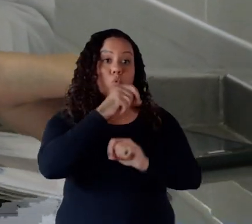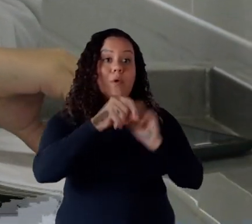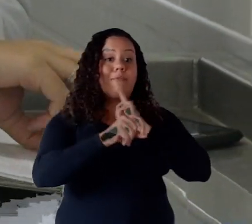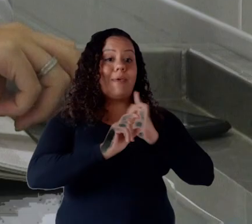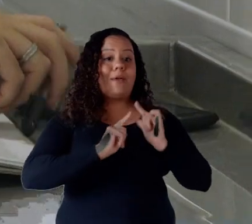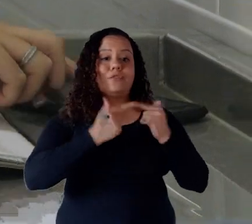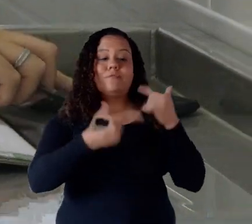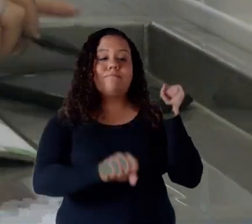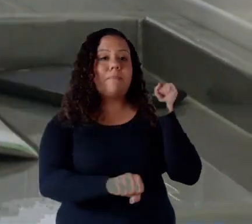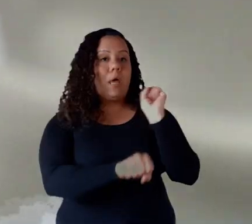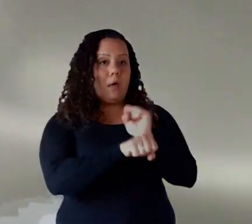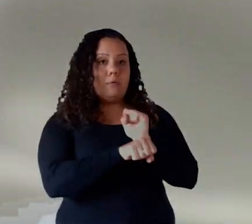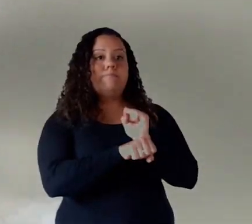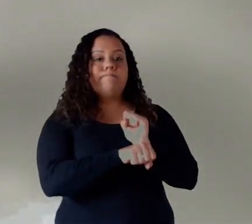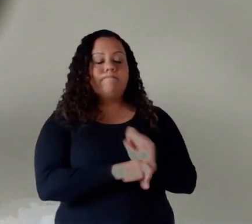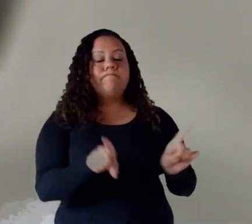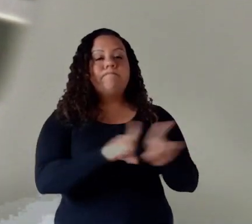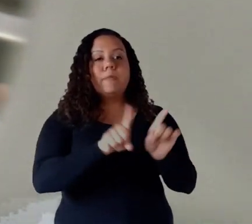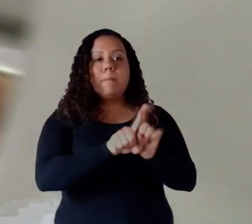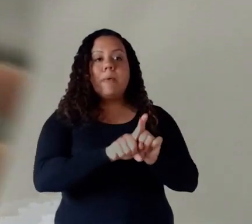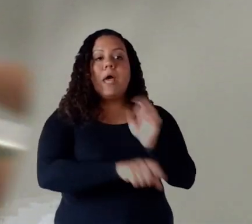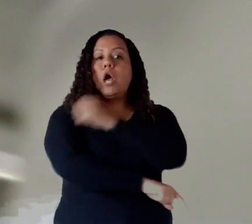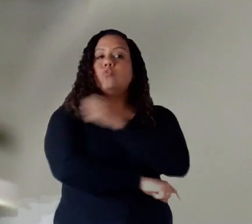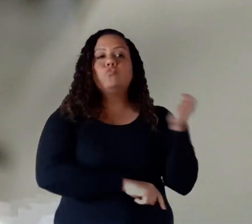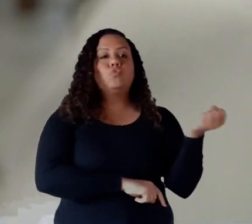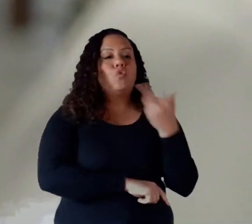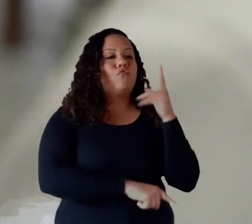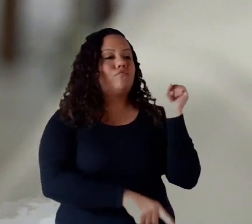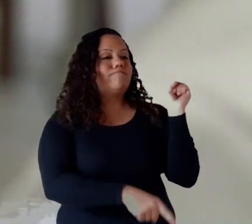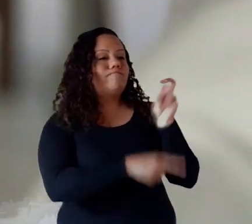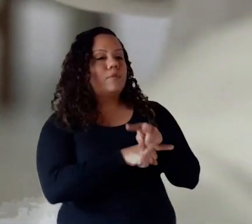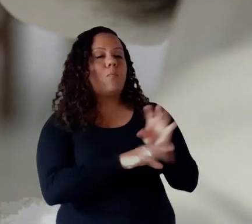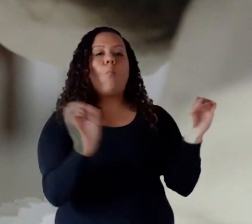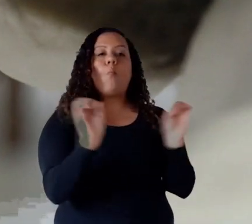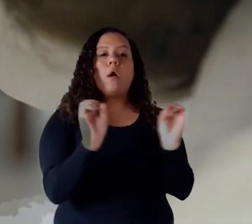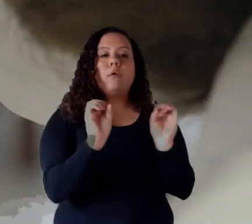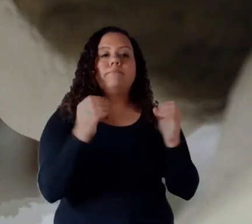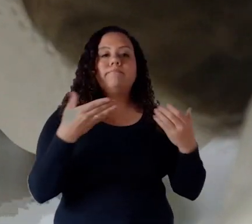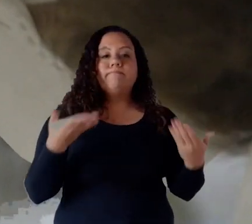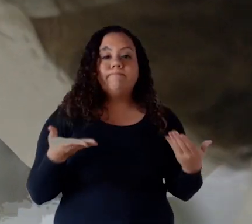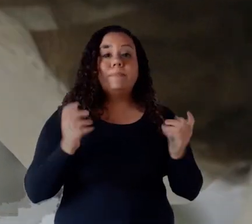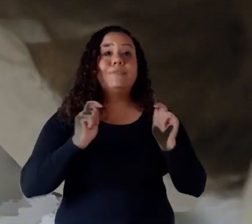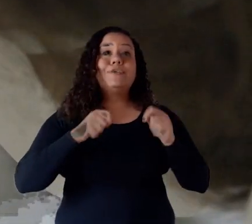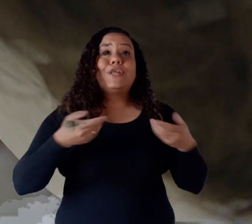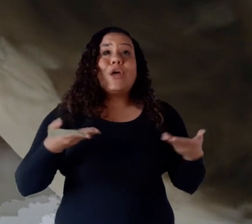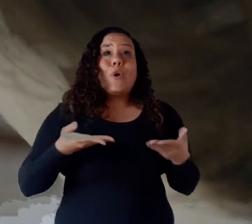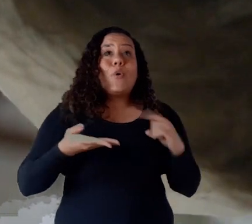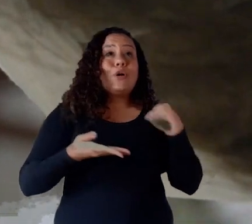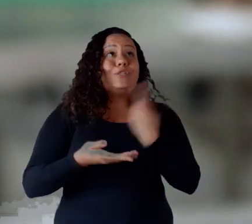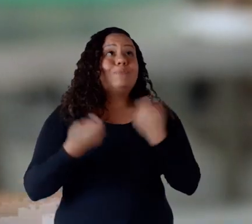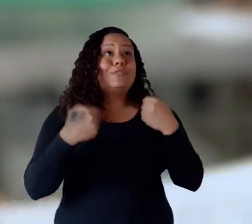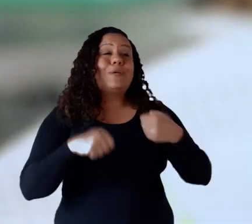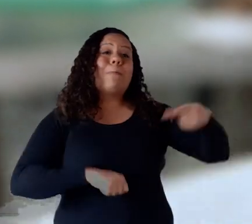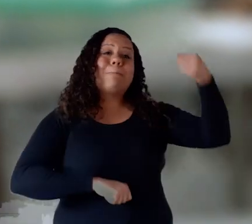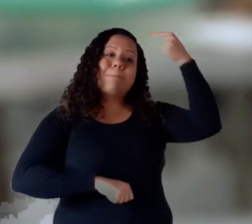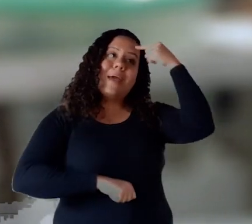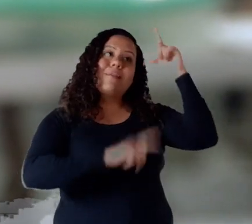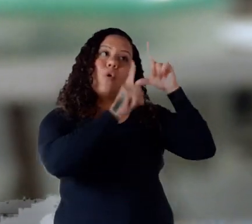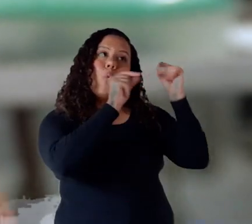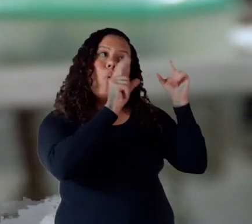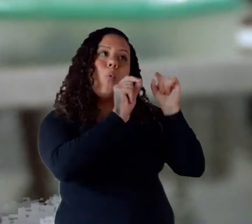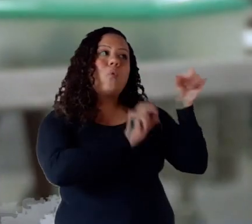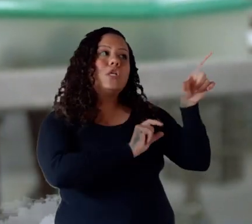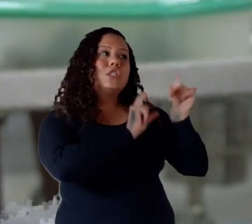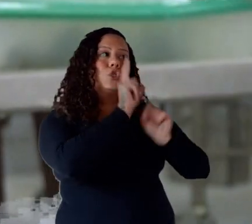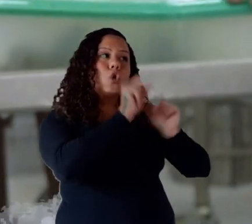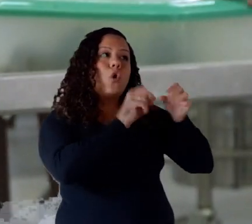Valadares. Esses quatro cursos estão com atividades paralisadas, inclusive sem a entrada de calouros para o curso. Dessa